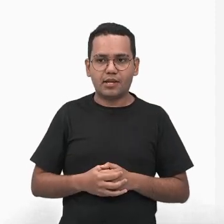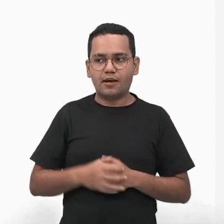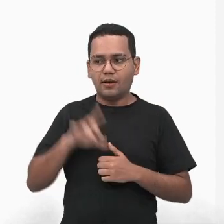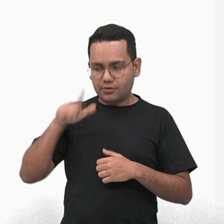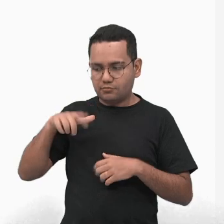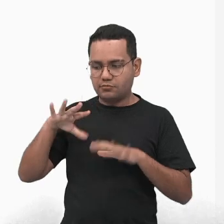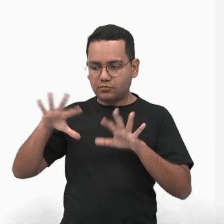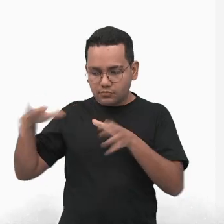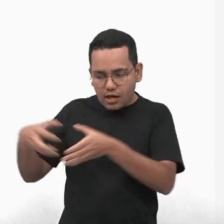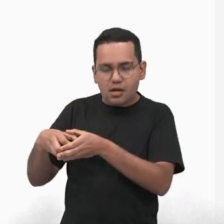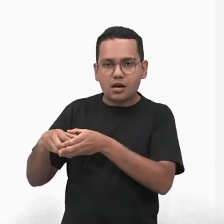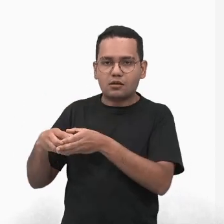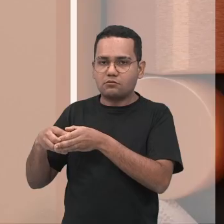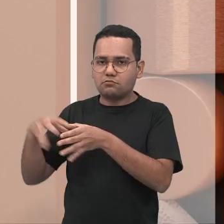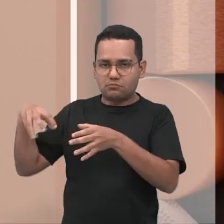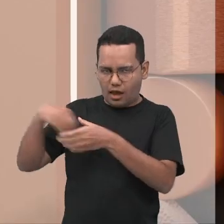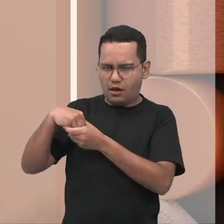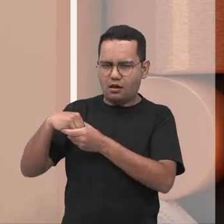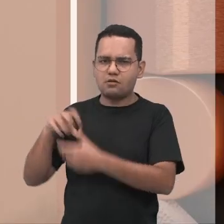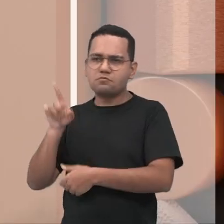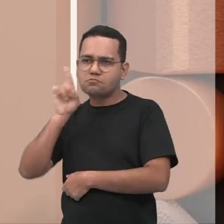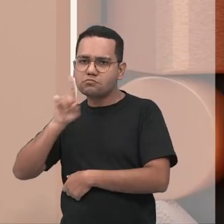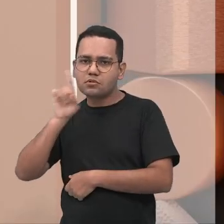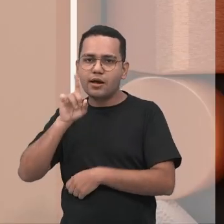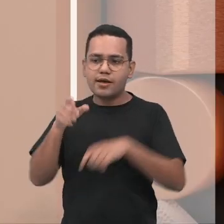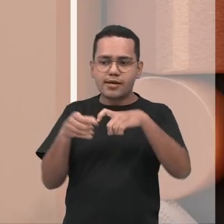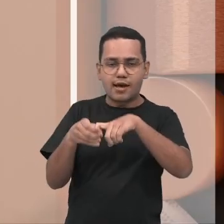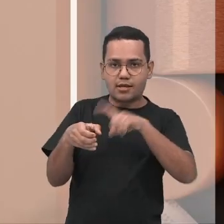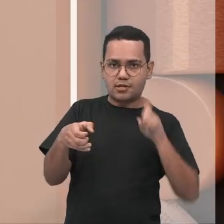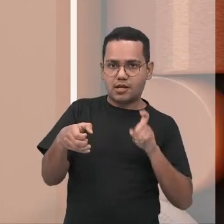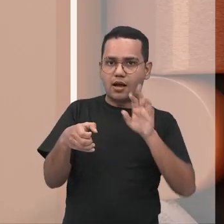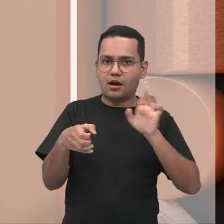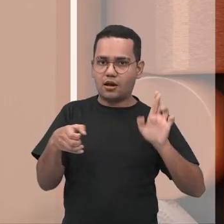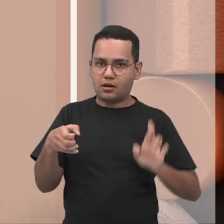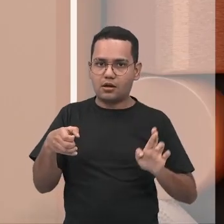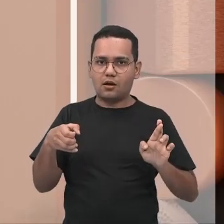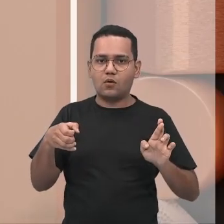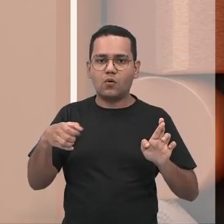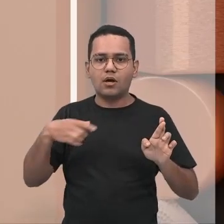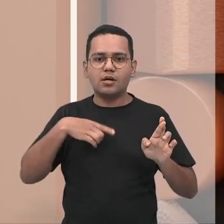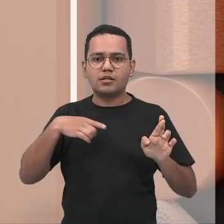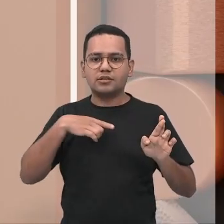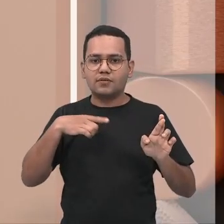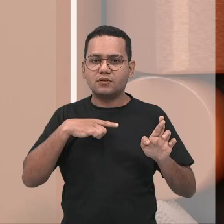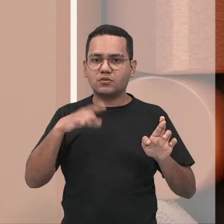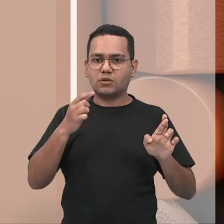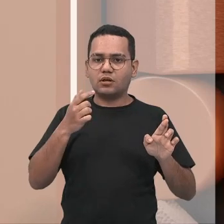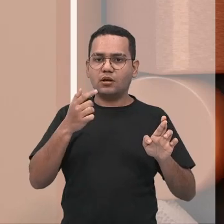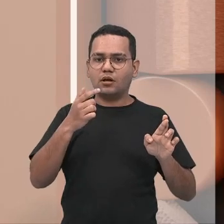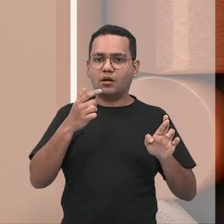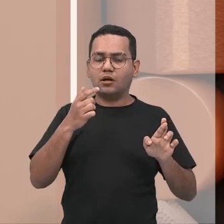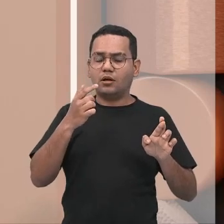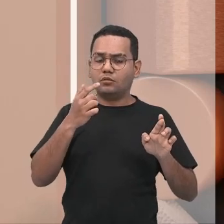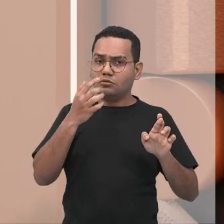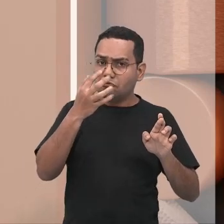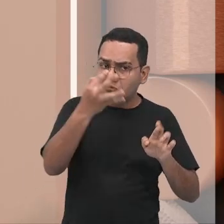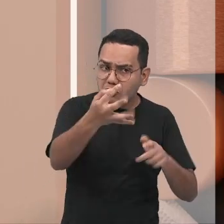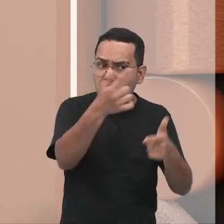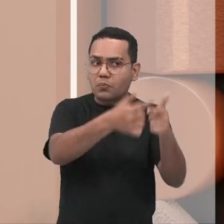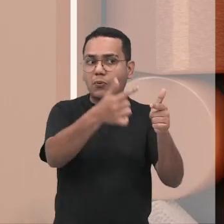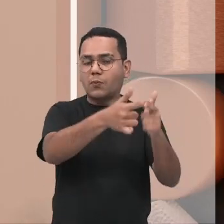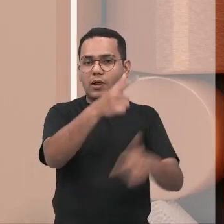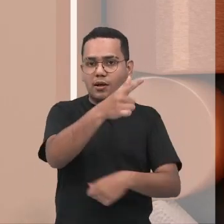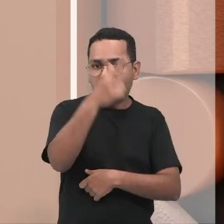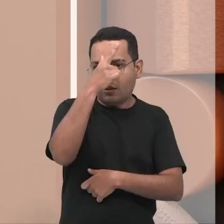Rússia acabou ali desequilibrando o conflito, e isso vai pesar de forma drástica para a Alemanha, que também vai